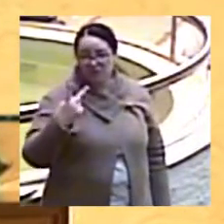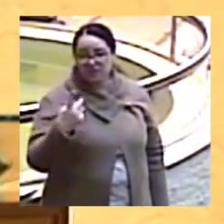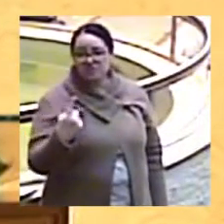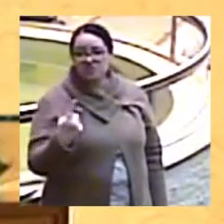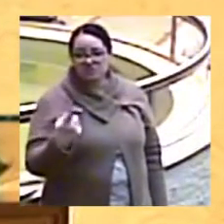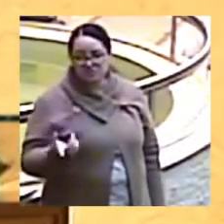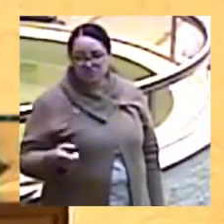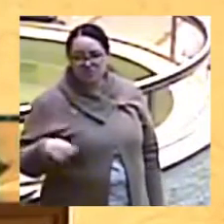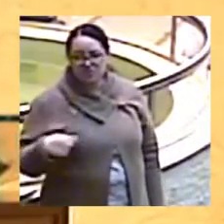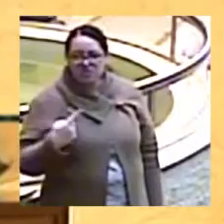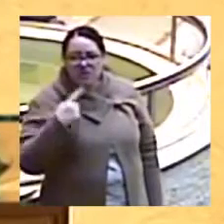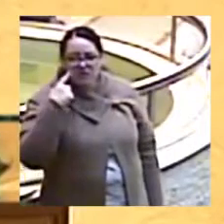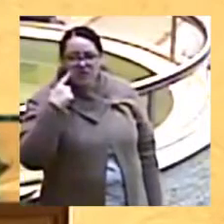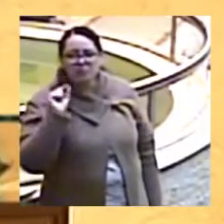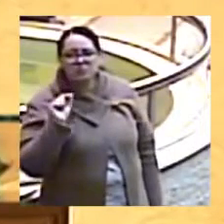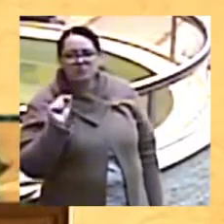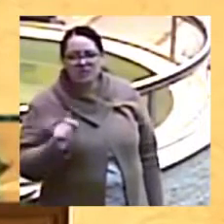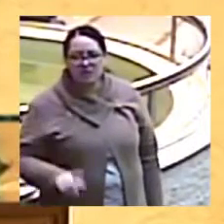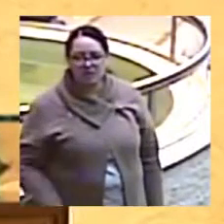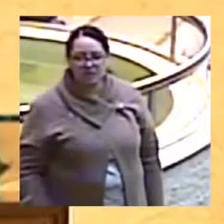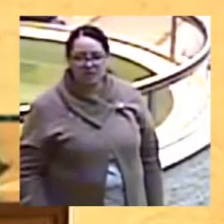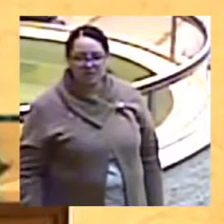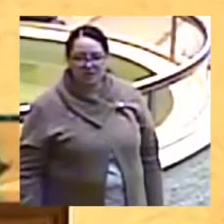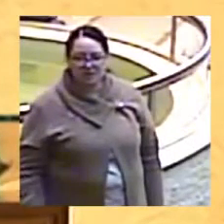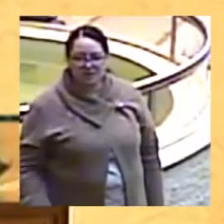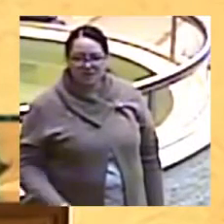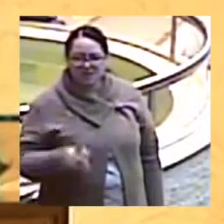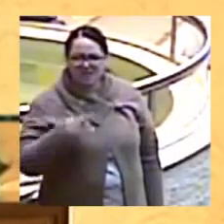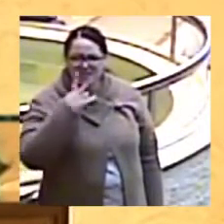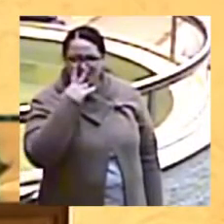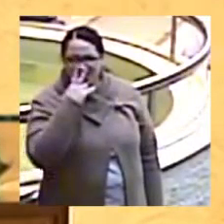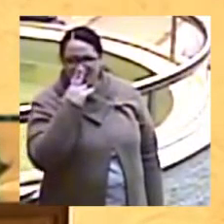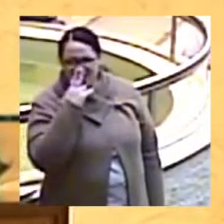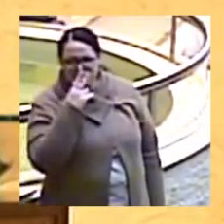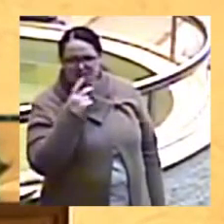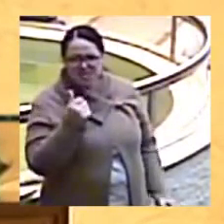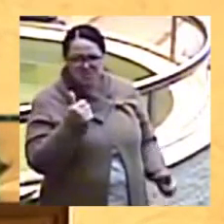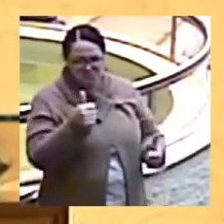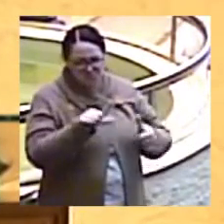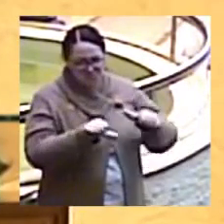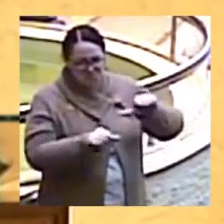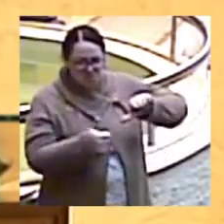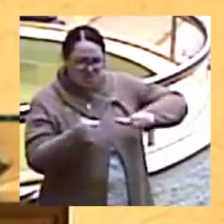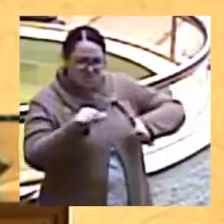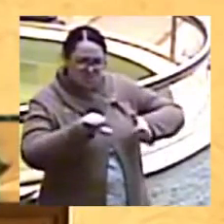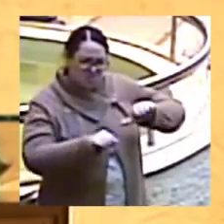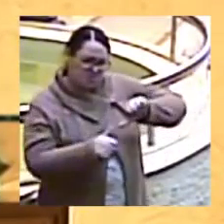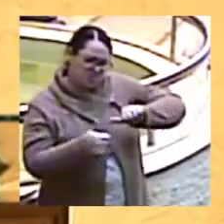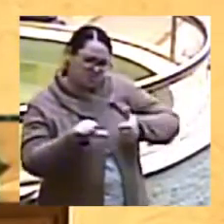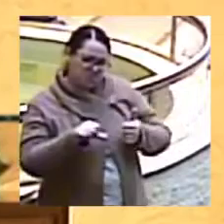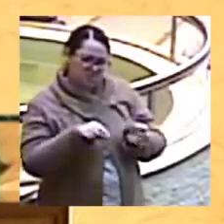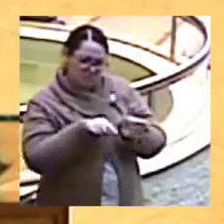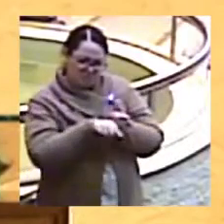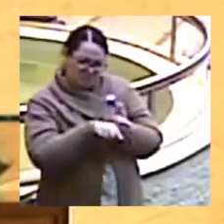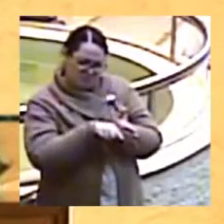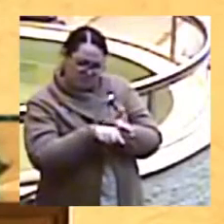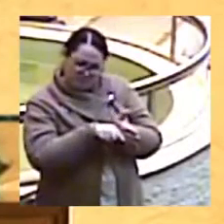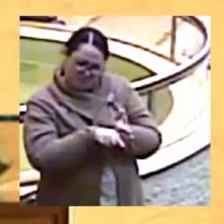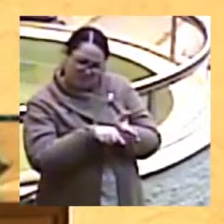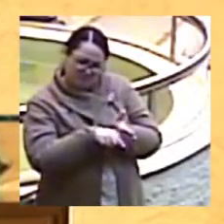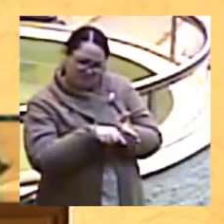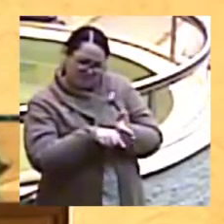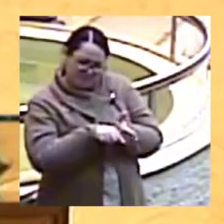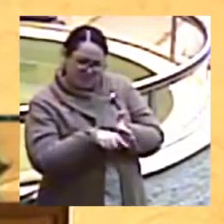o esforço concentrado de pseudos, cientistas, que dizem o seguinte, que